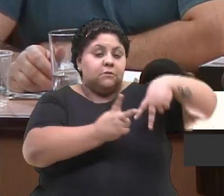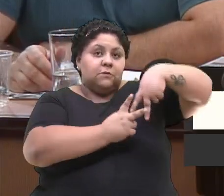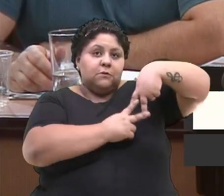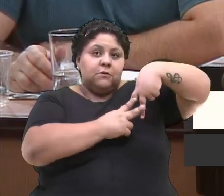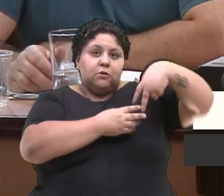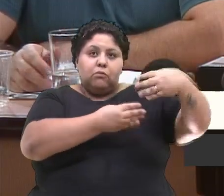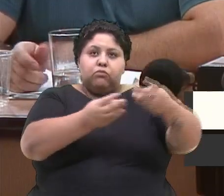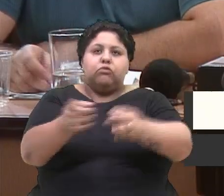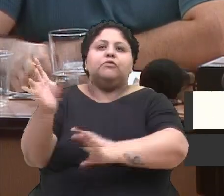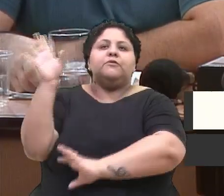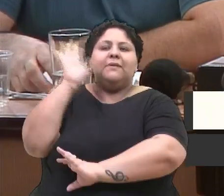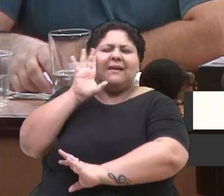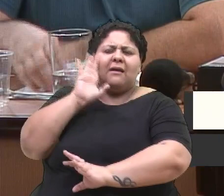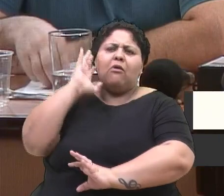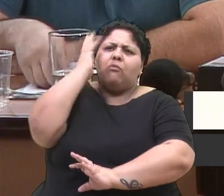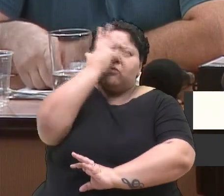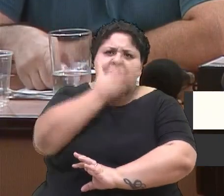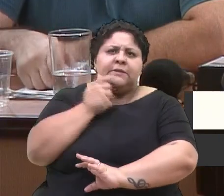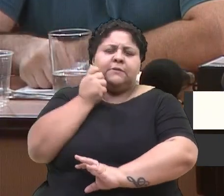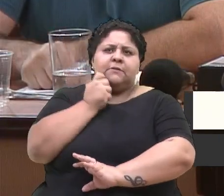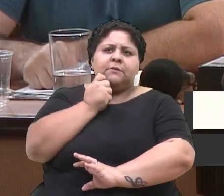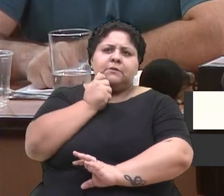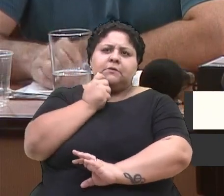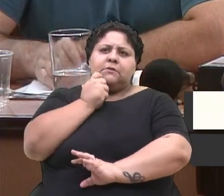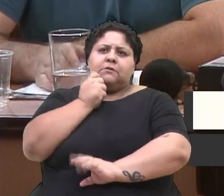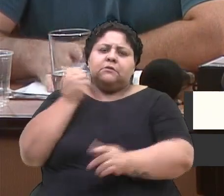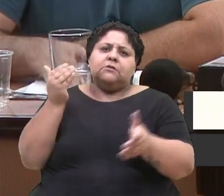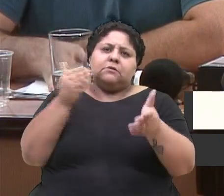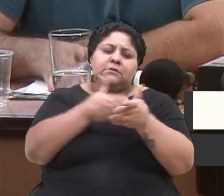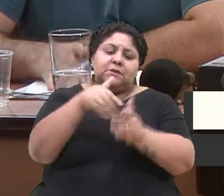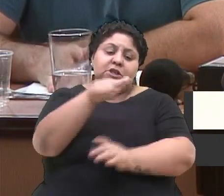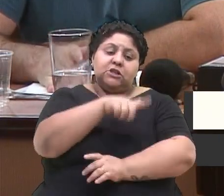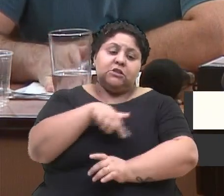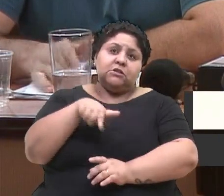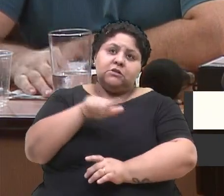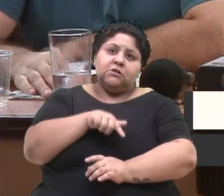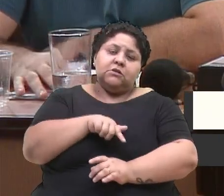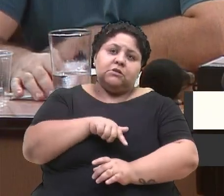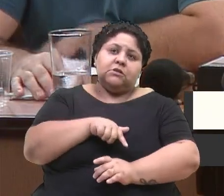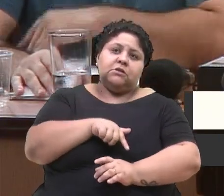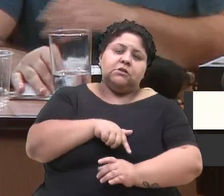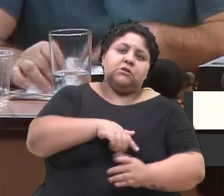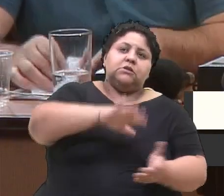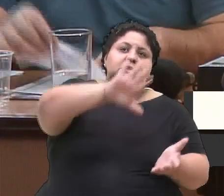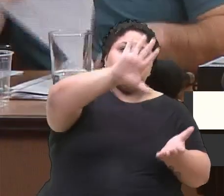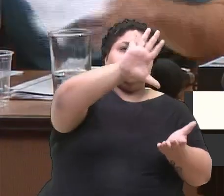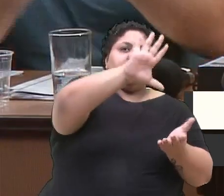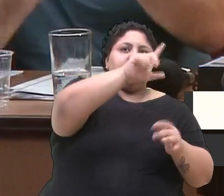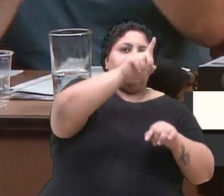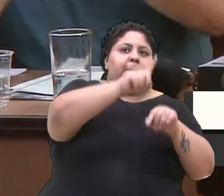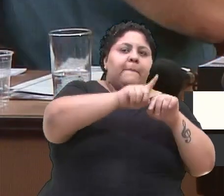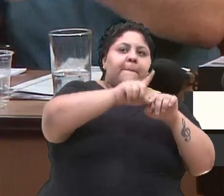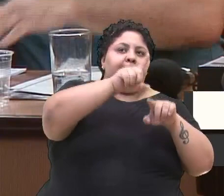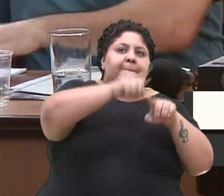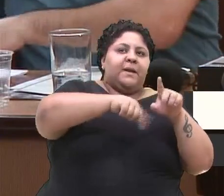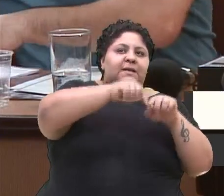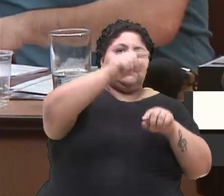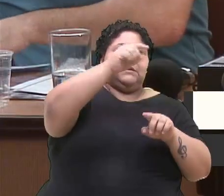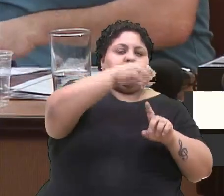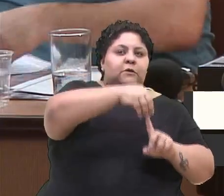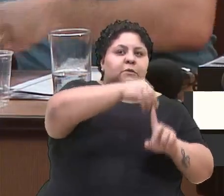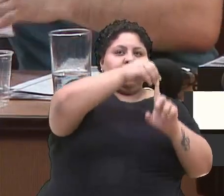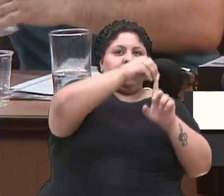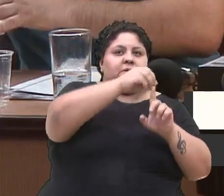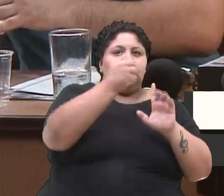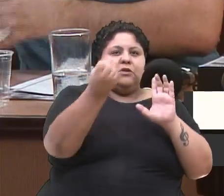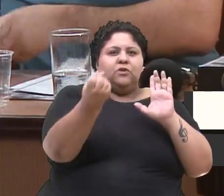bacana, muito bonita. Até mesmo a nossa Praça Dante Alighieri tem os símbolos, quando foi construída, a